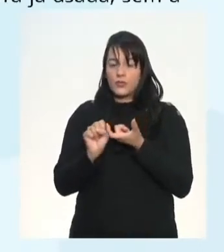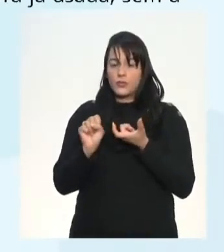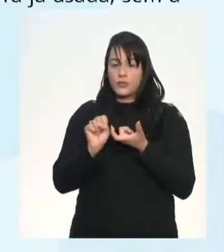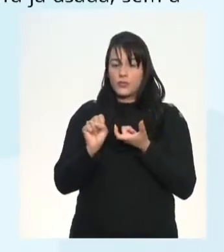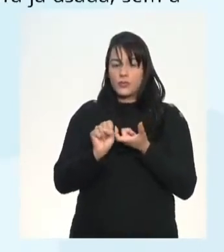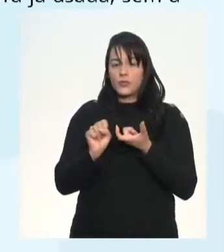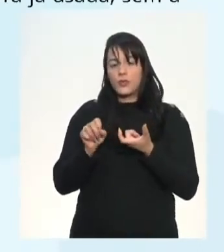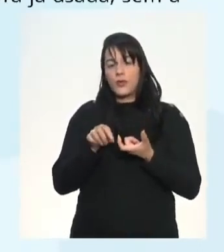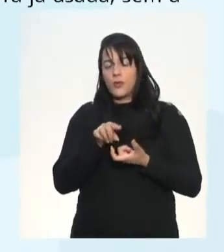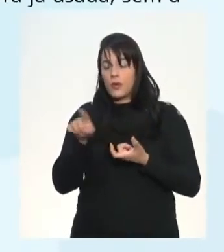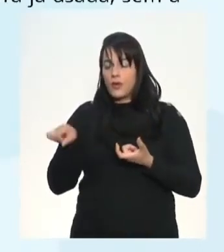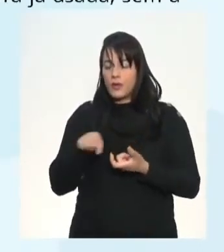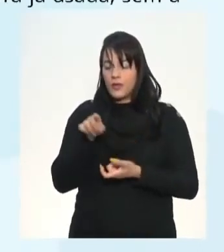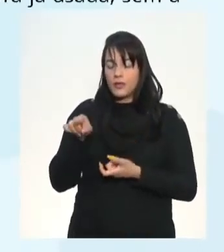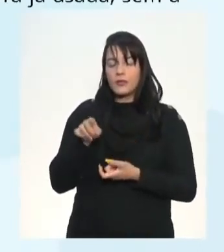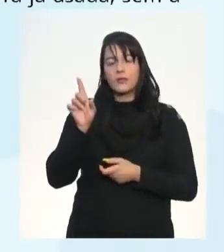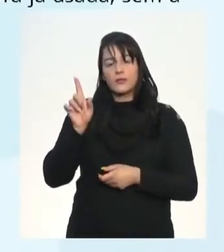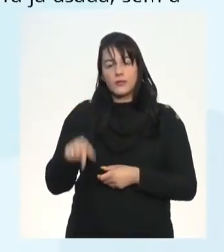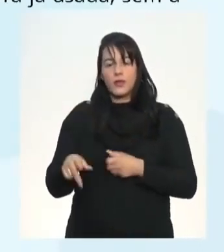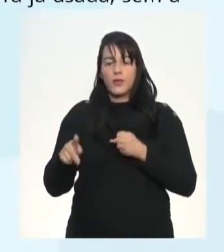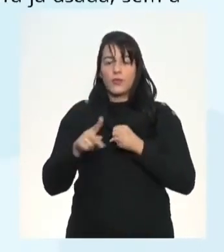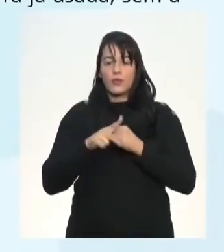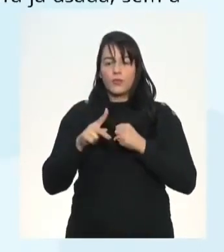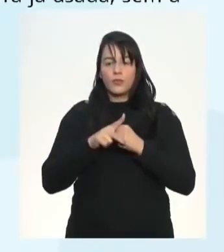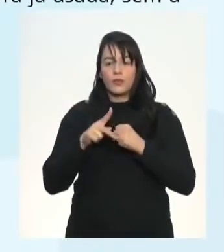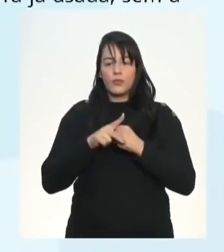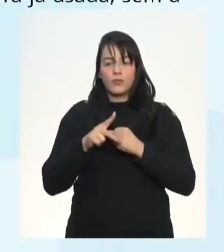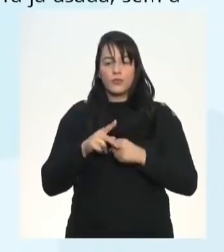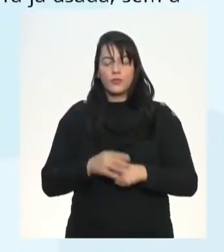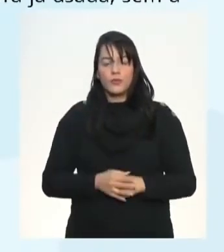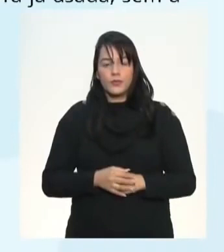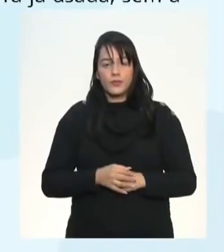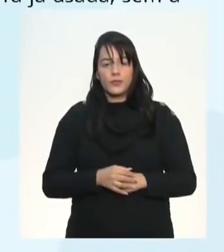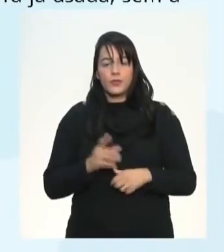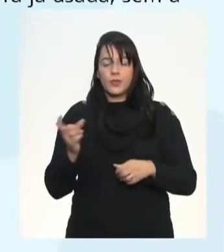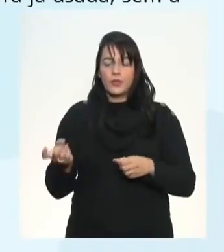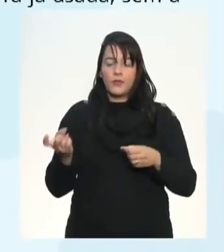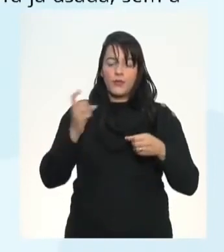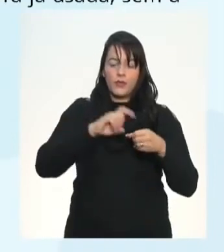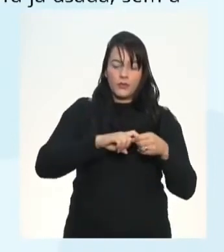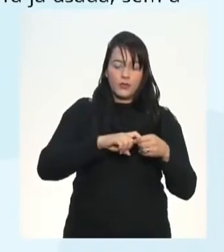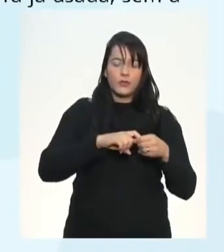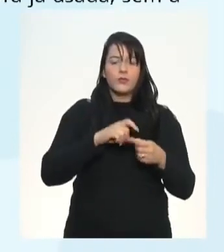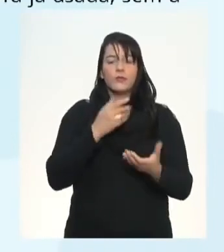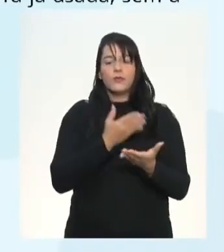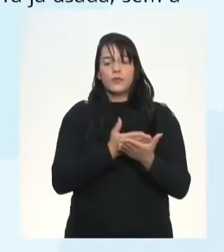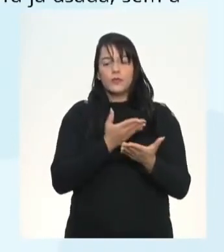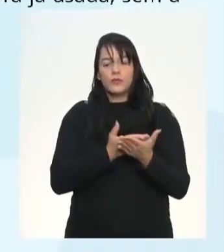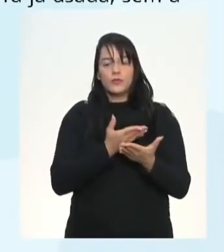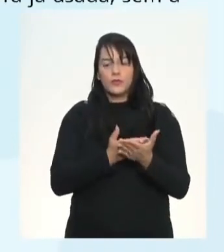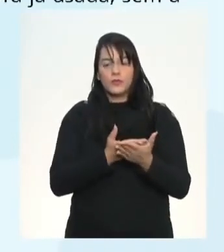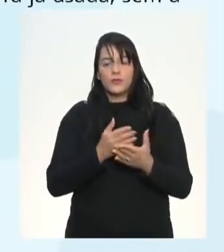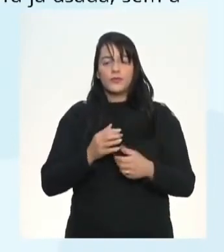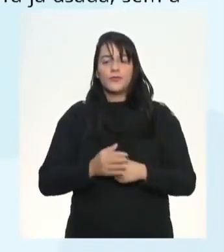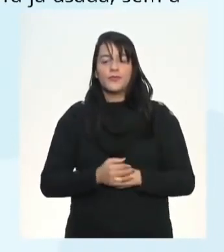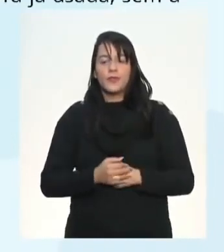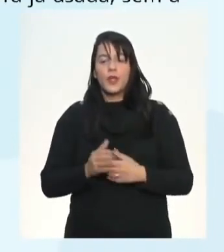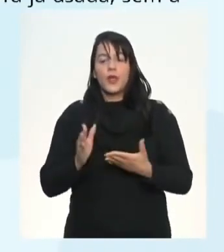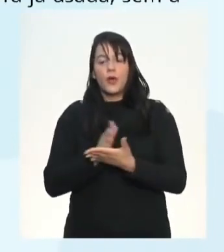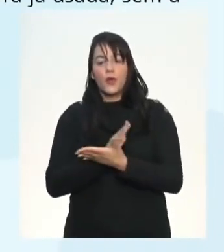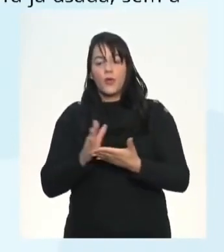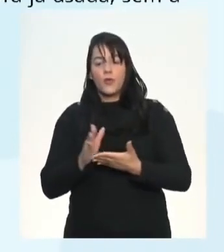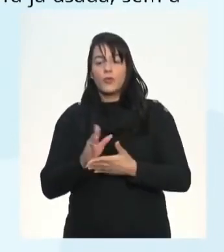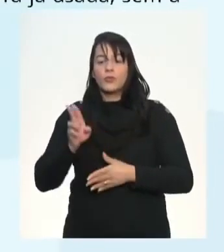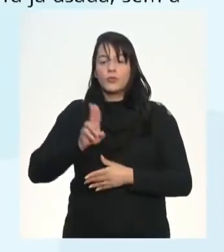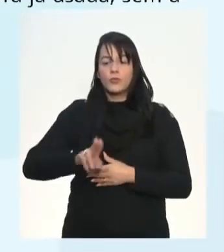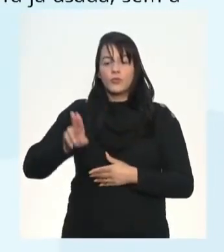é um pronome. Então, ele está retomando lá estudantes, tá bom? Então, essa é a função, uma das funções do pronome, tá bom?